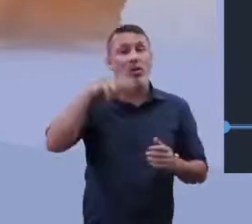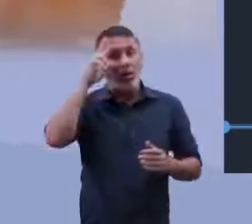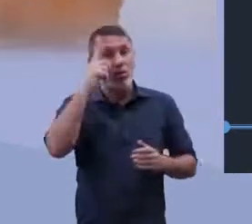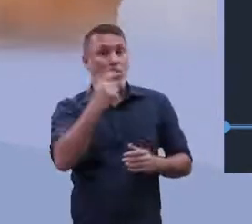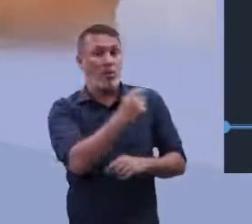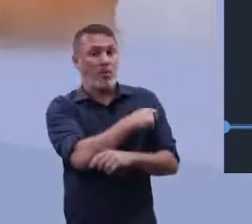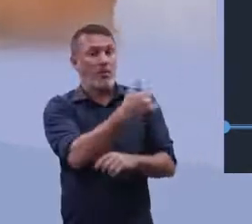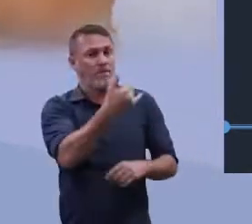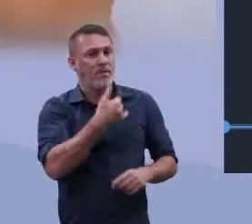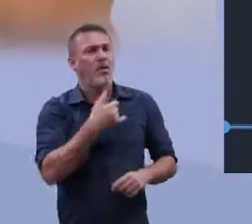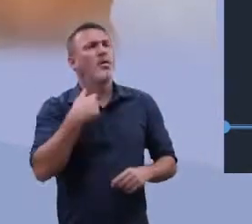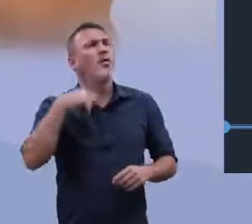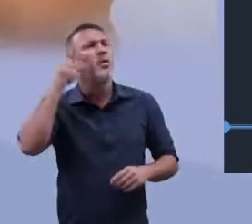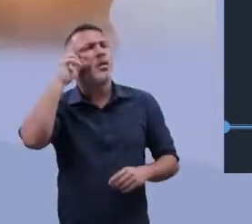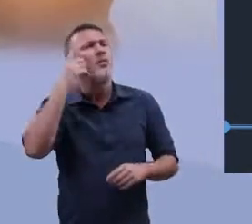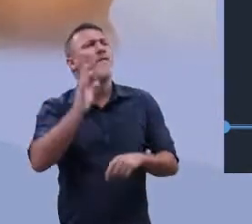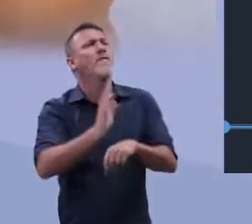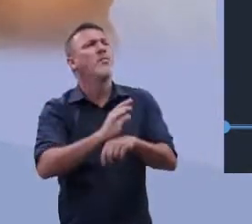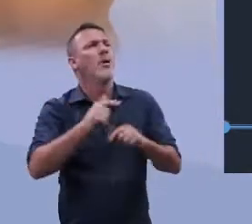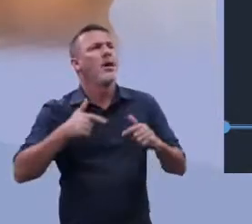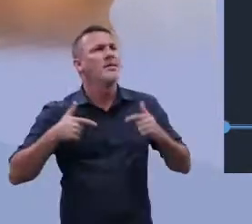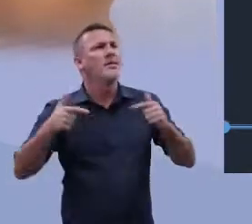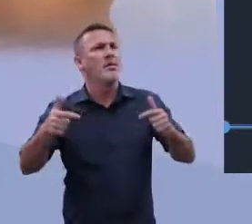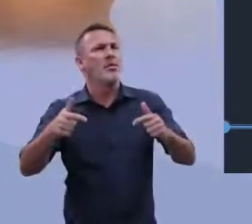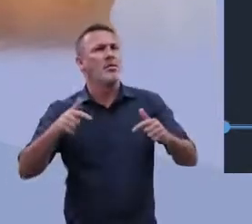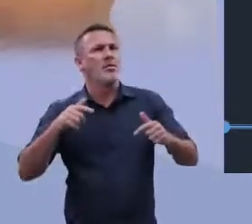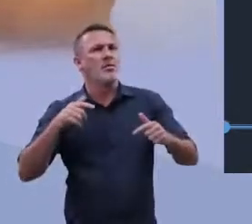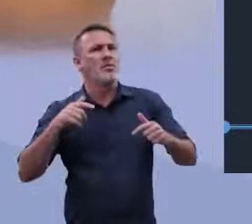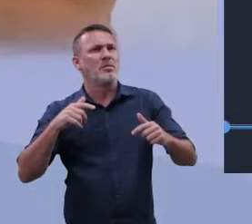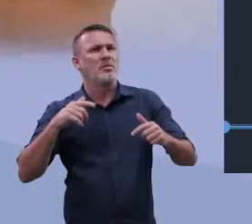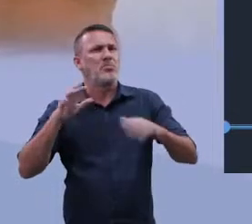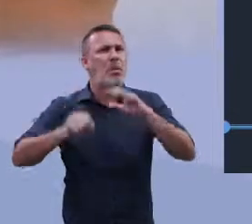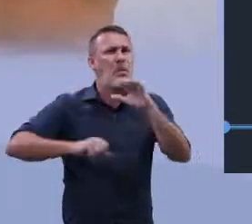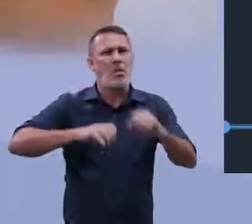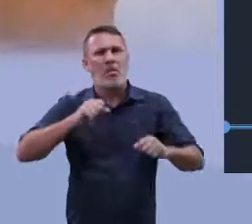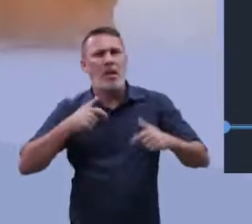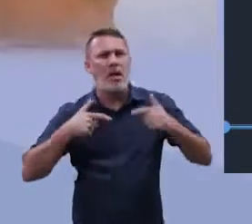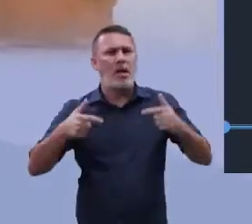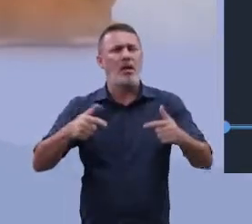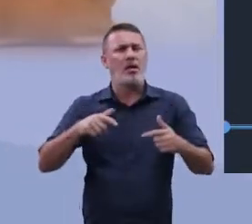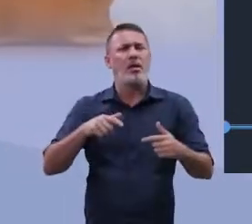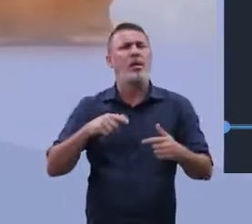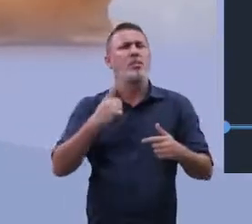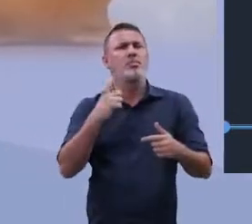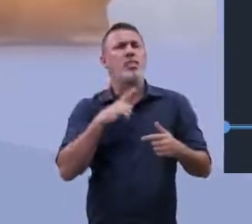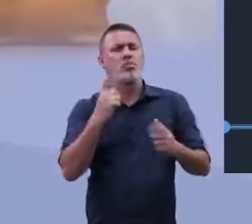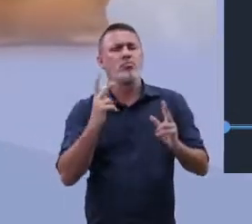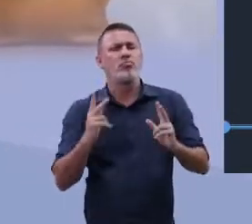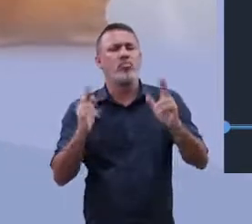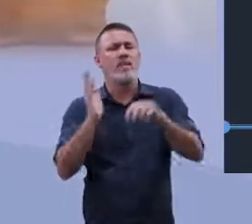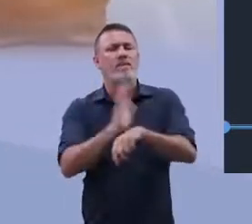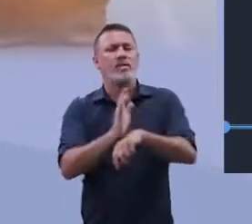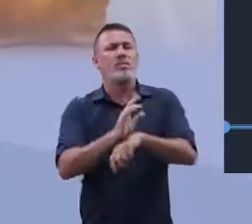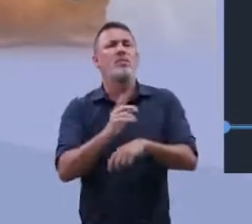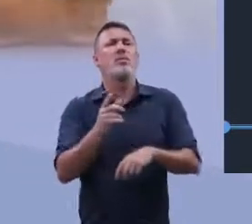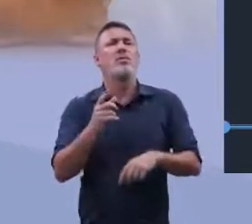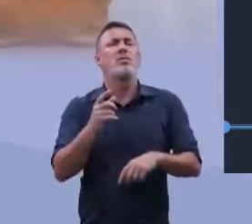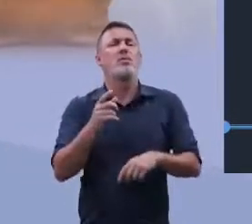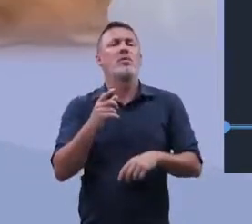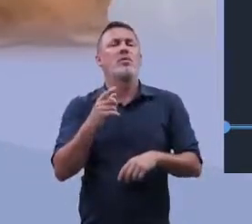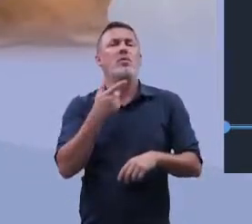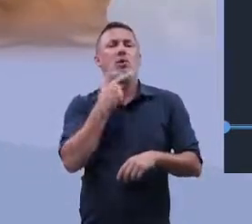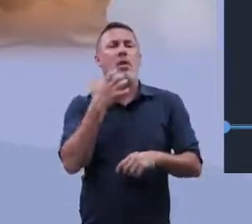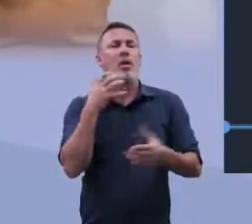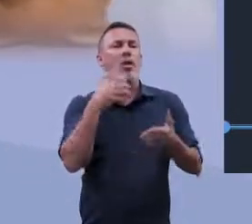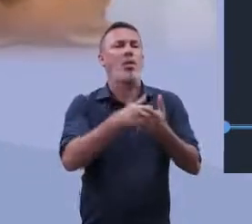falou: professor, eu lembro de um filme que falava sobre ação, mas um trecho daquele filme, o cara, né, ele queria comprar um carro, aí não gostava do carro,